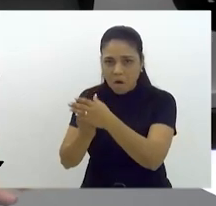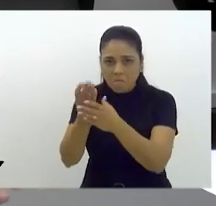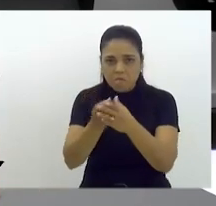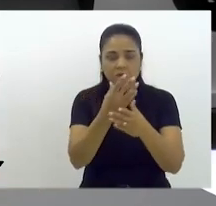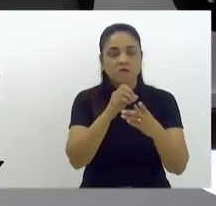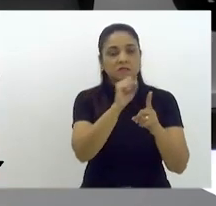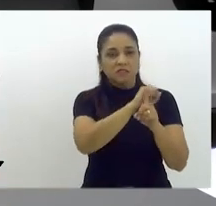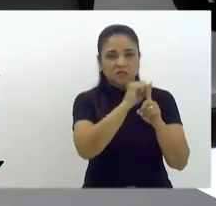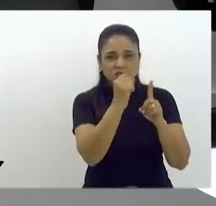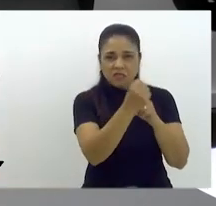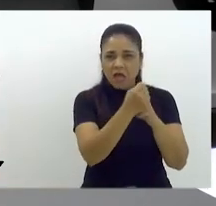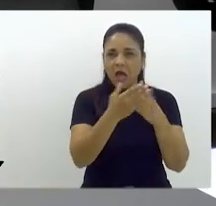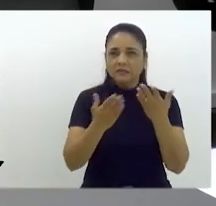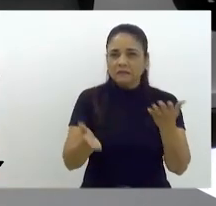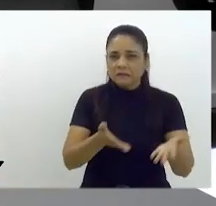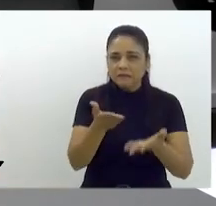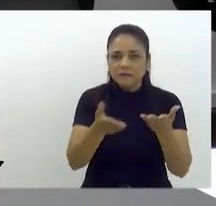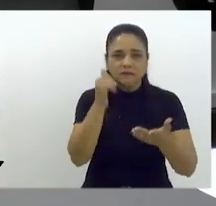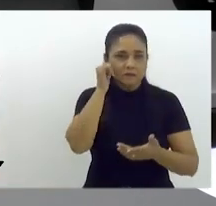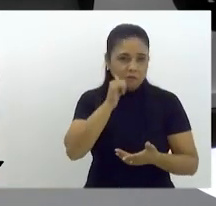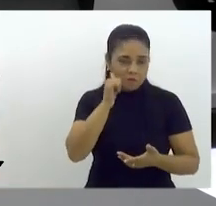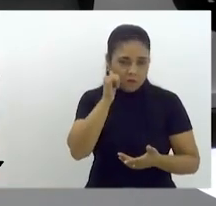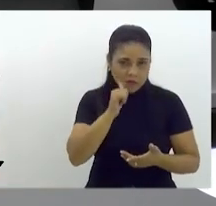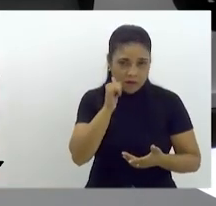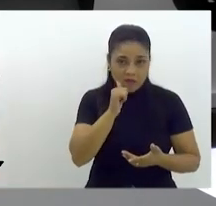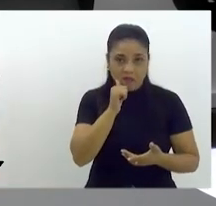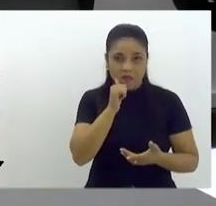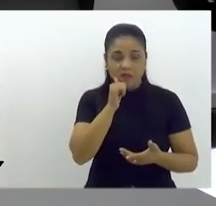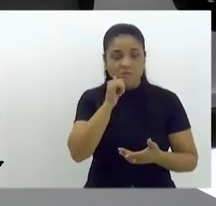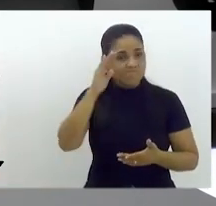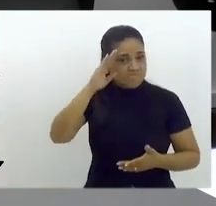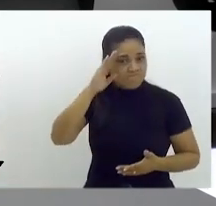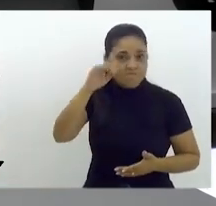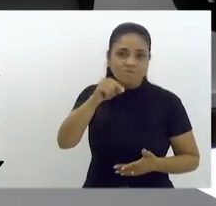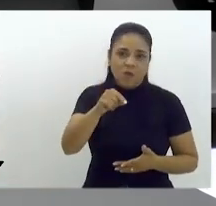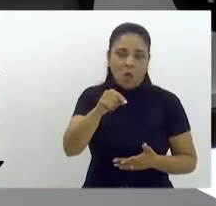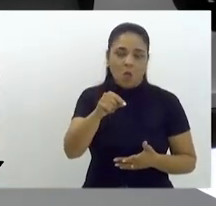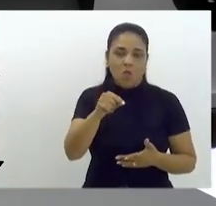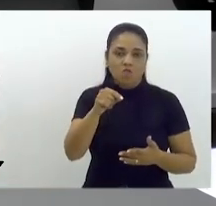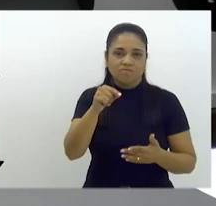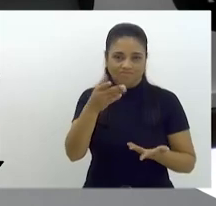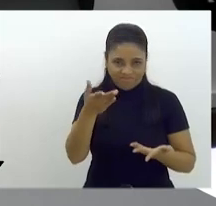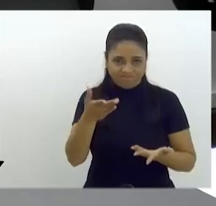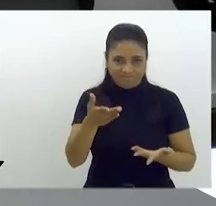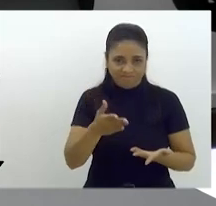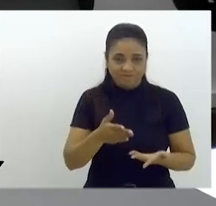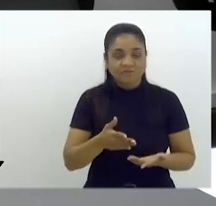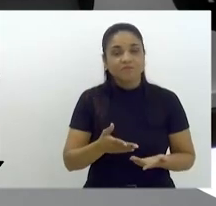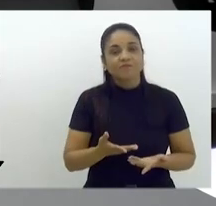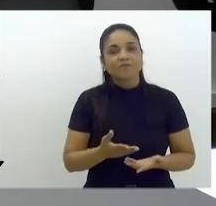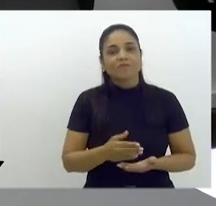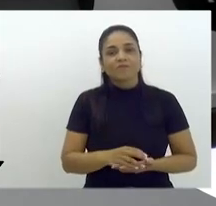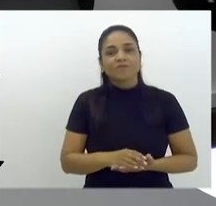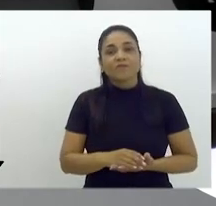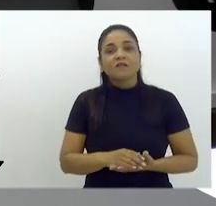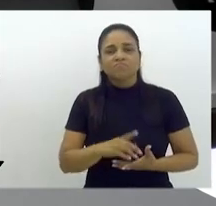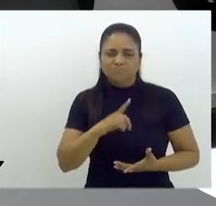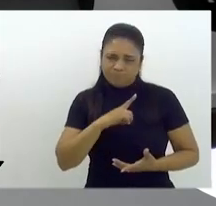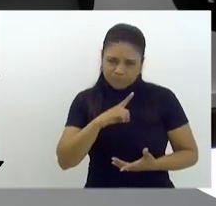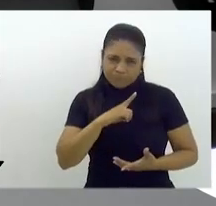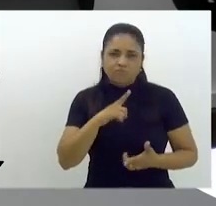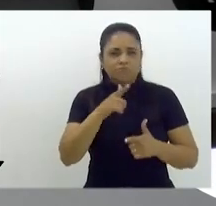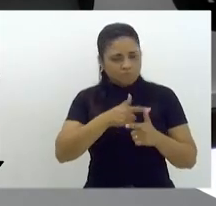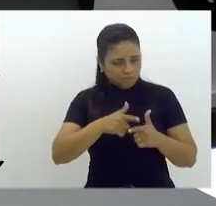com as mulheres deveria ser um trato mais adequado então ainda há